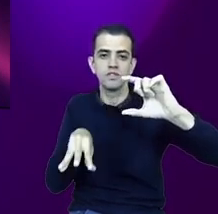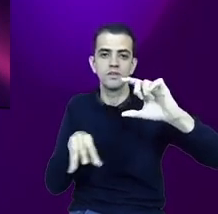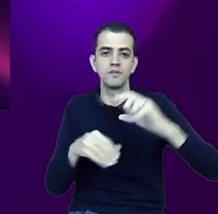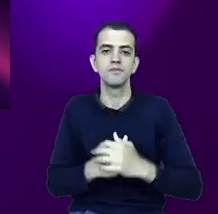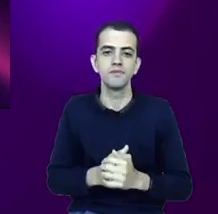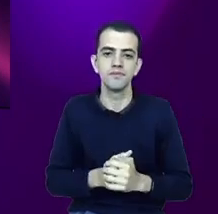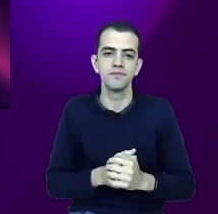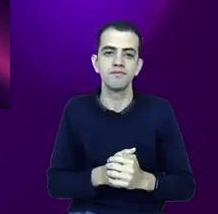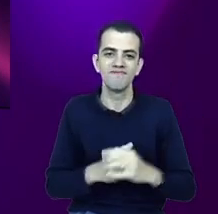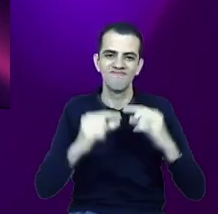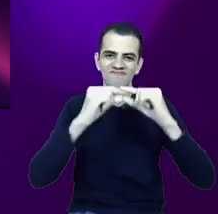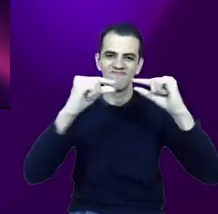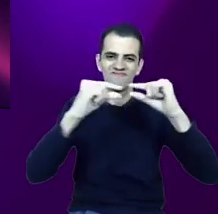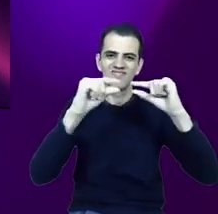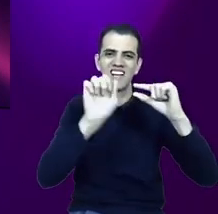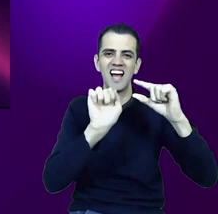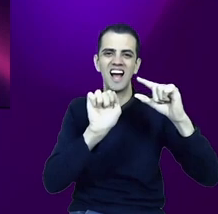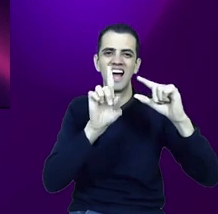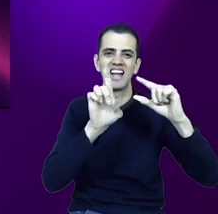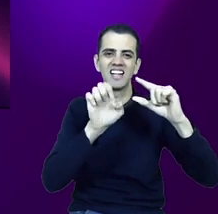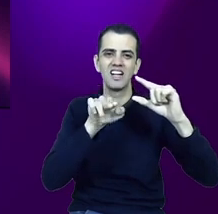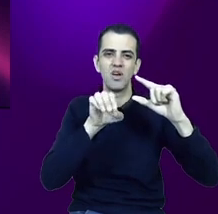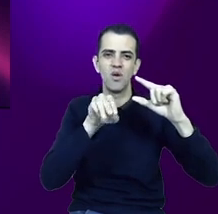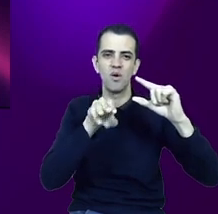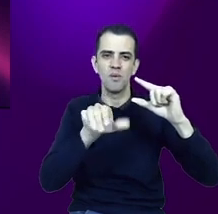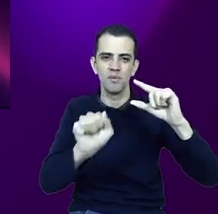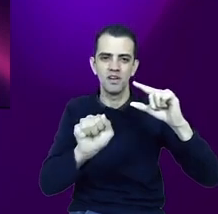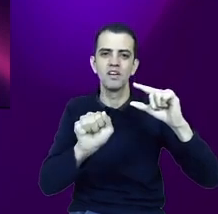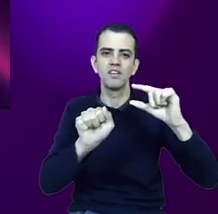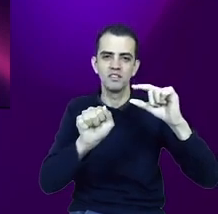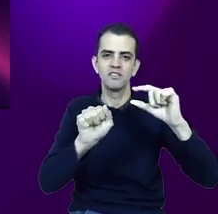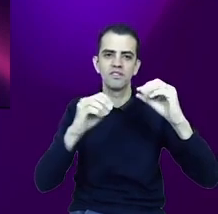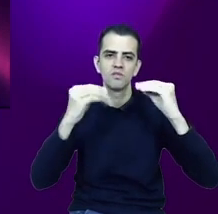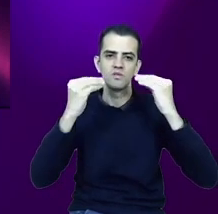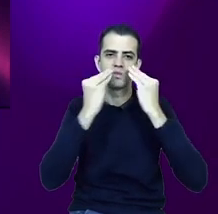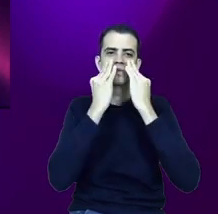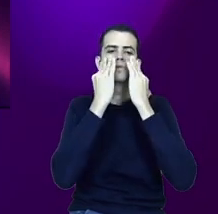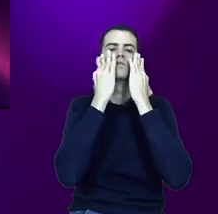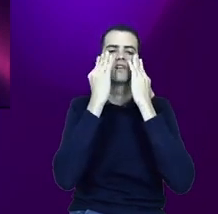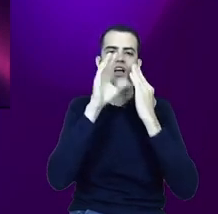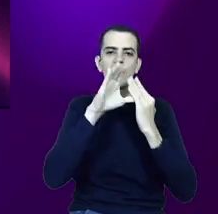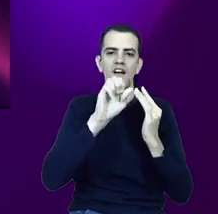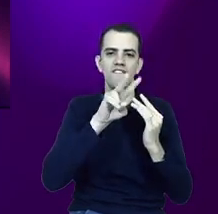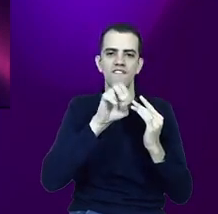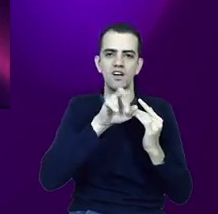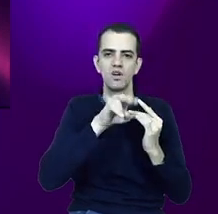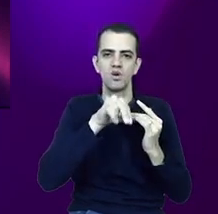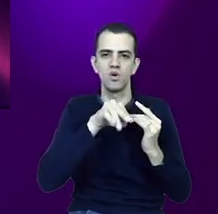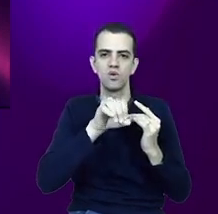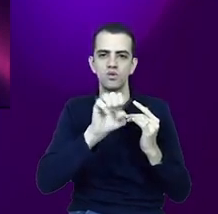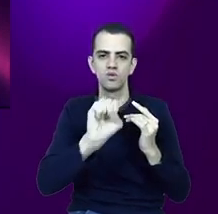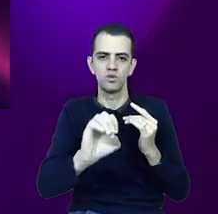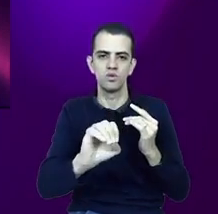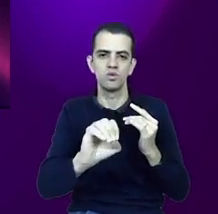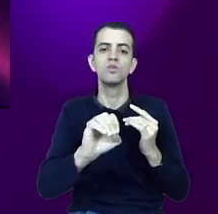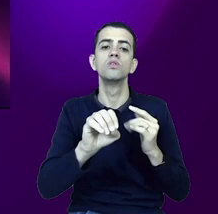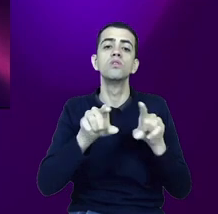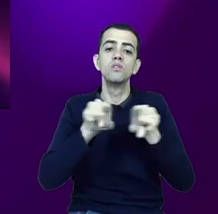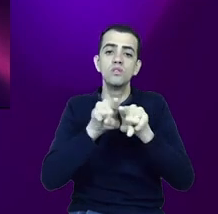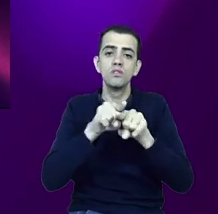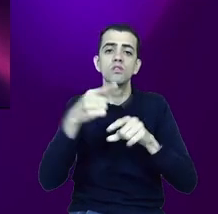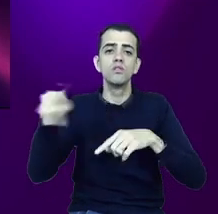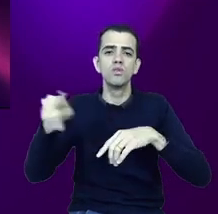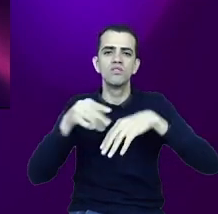paciente com um adenoma também invadindo o seio cavernoso, e outros pacientes, como pacientes que